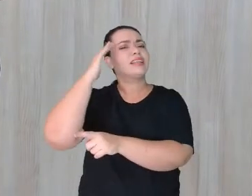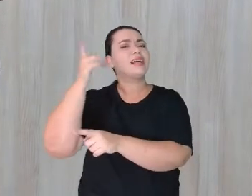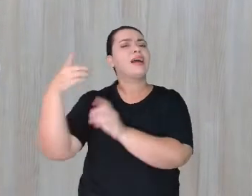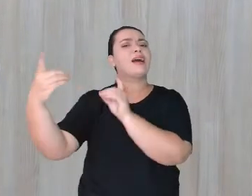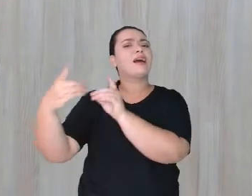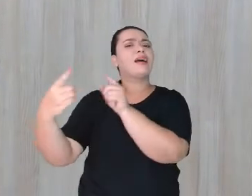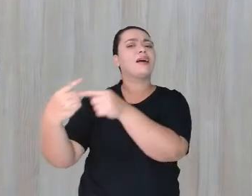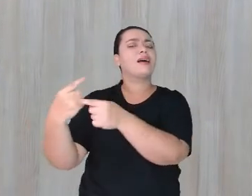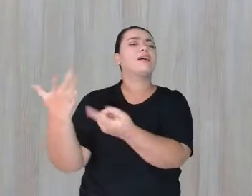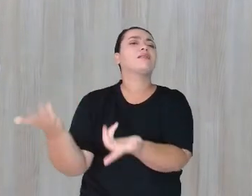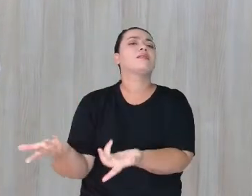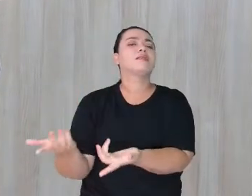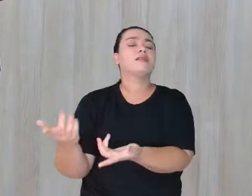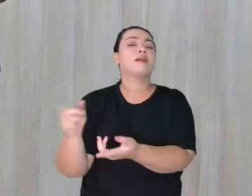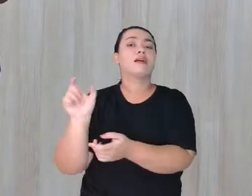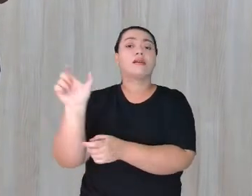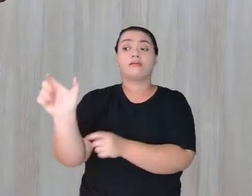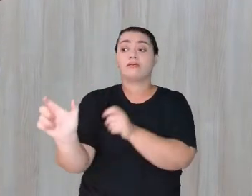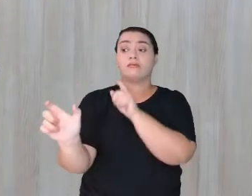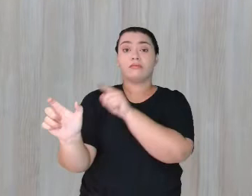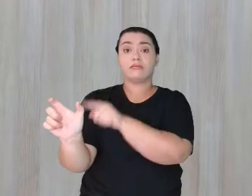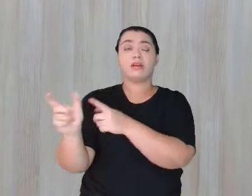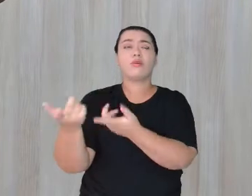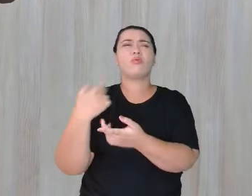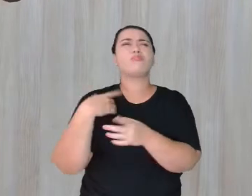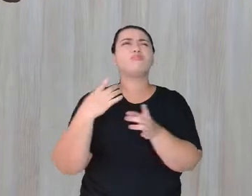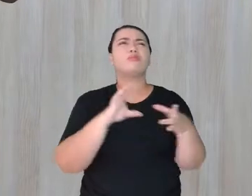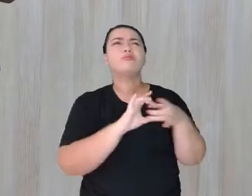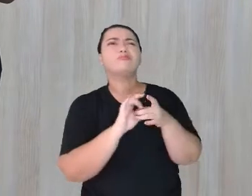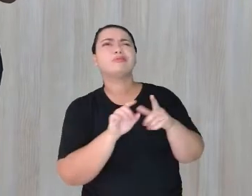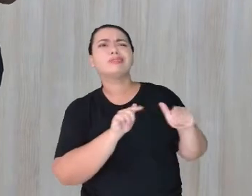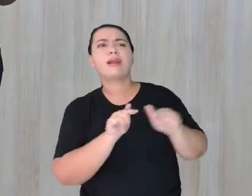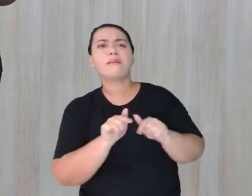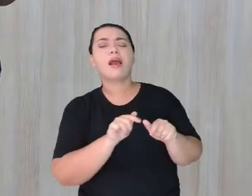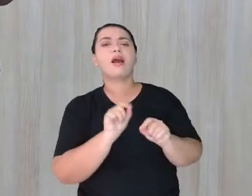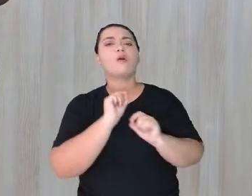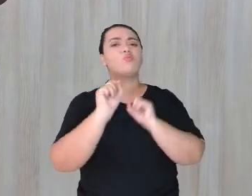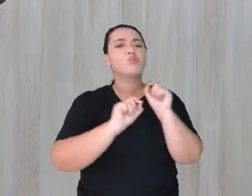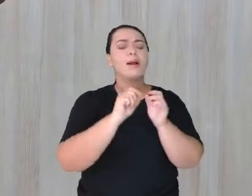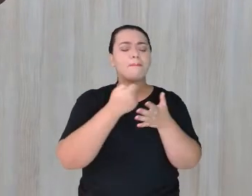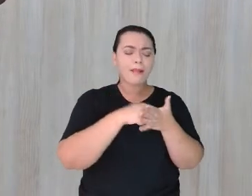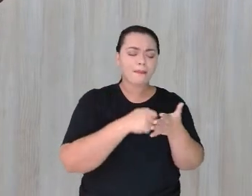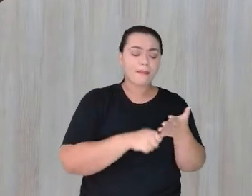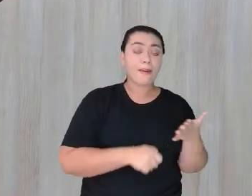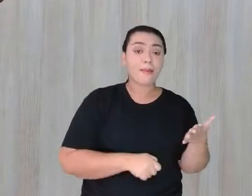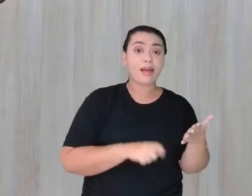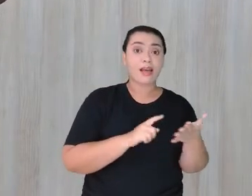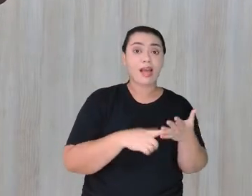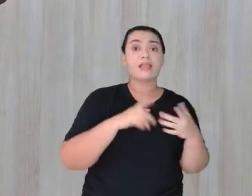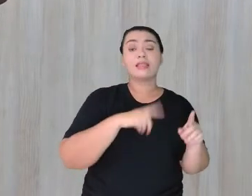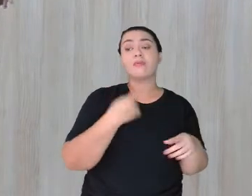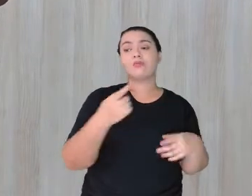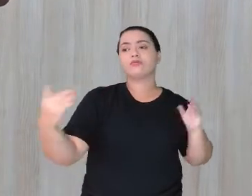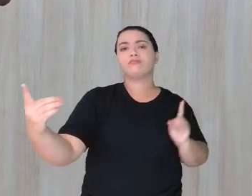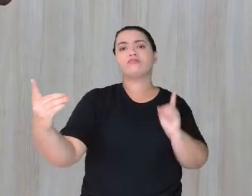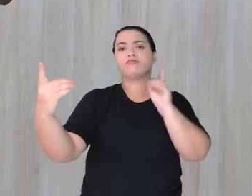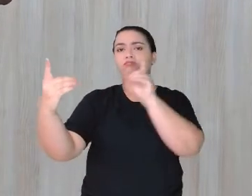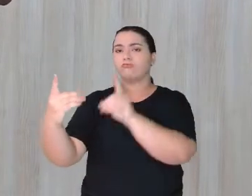meu entrevistado, entender o seu contexto, o seu trabalho, tudo que foi importante para aquela entrevista